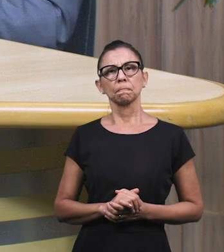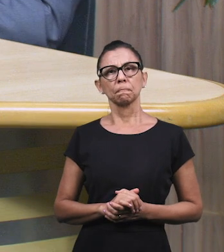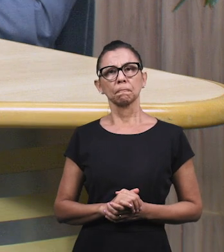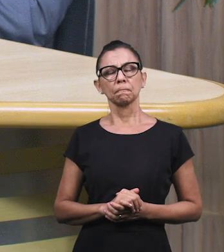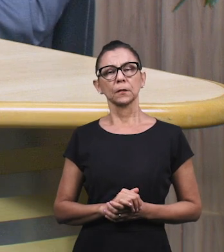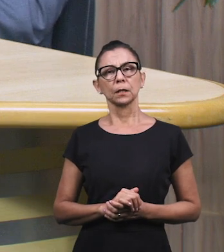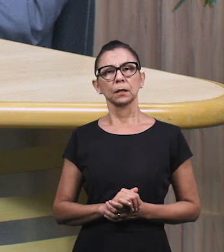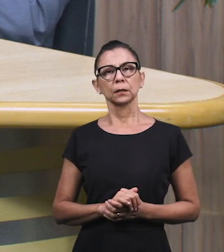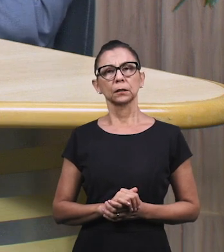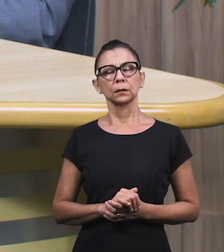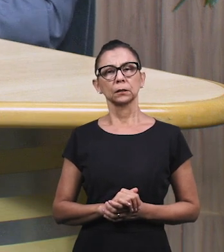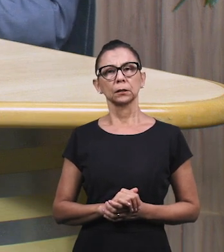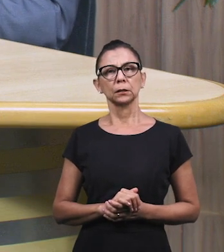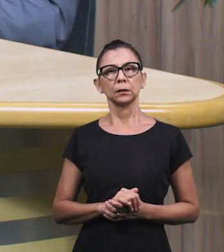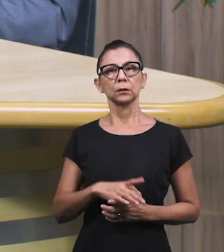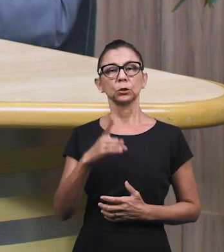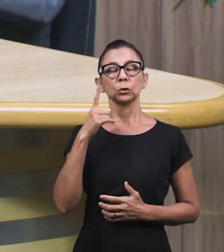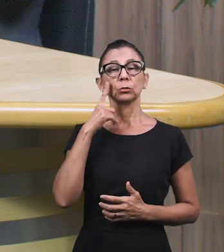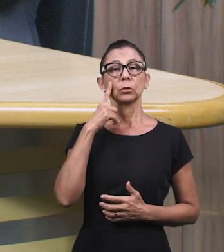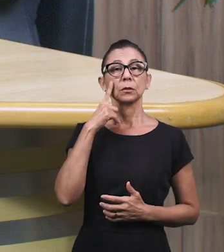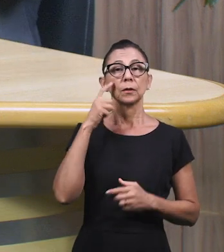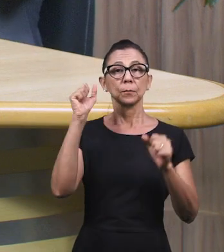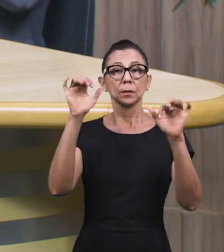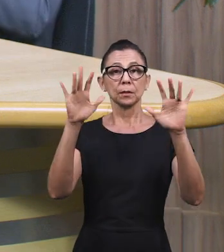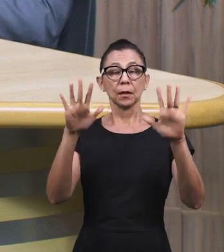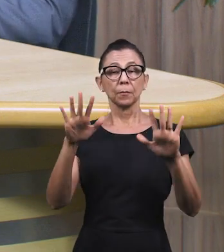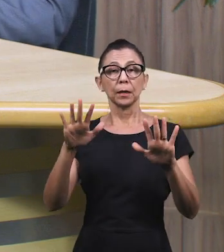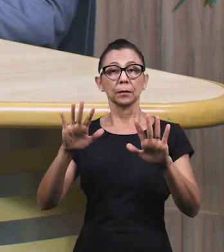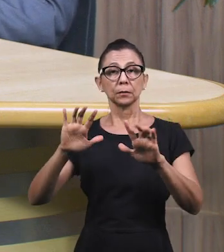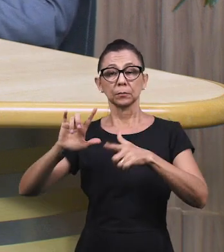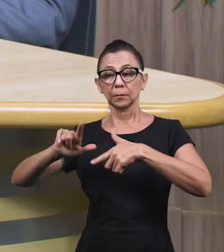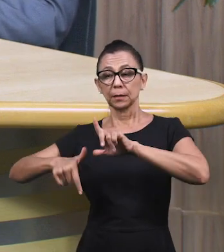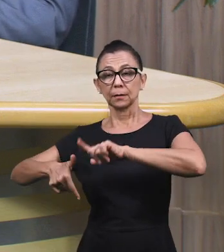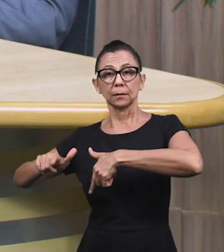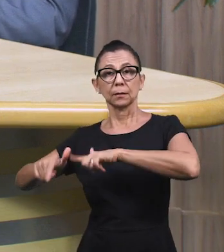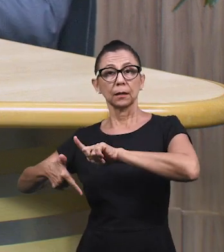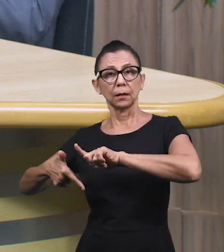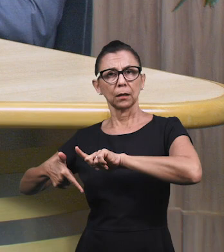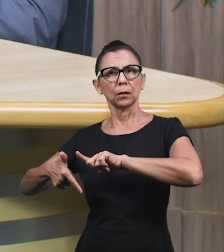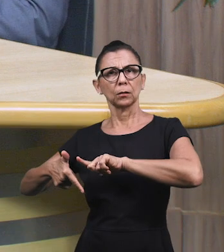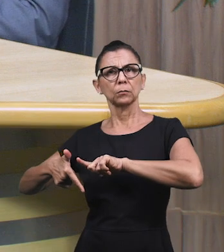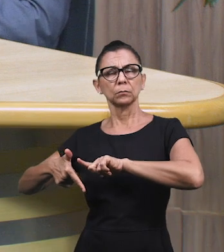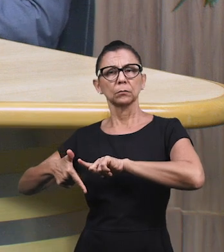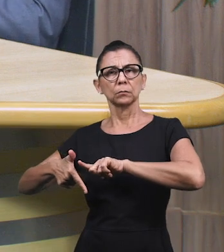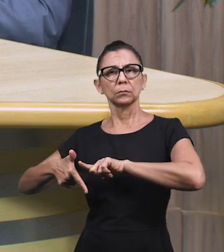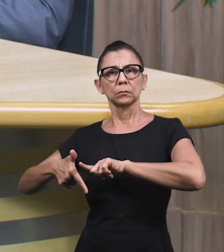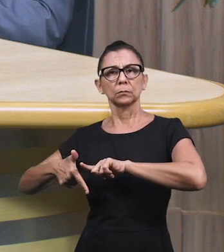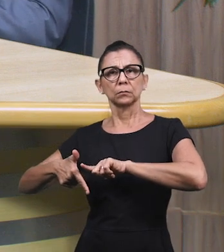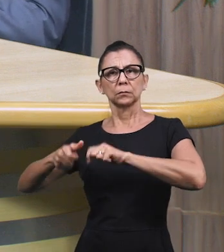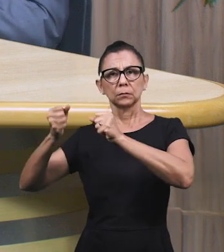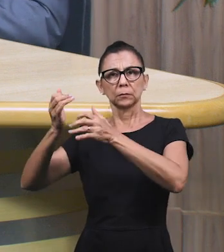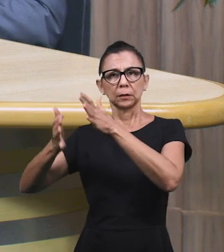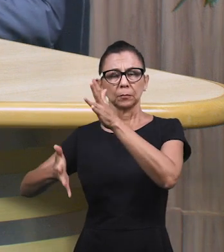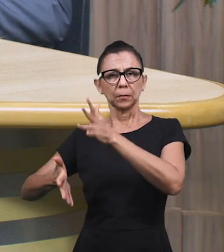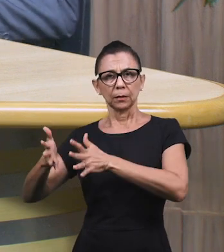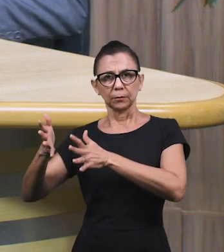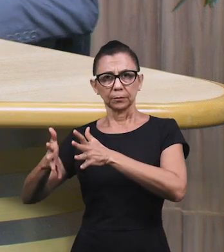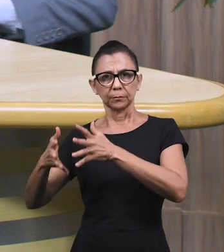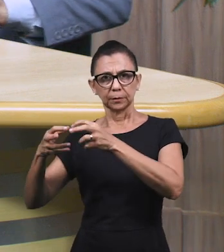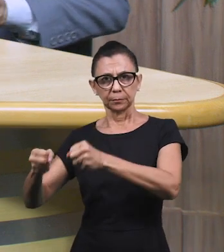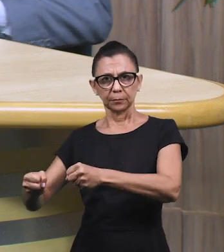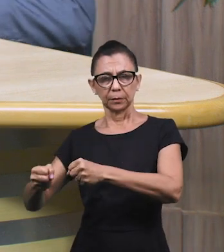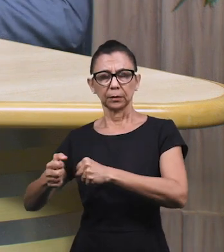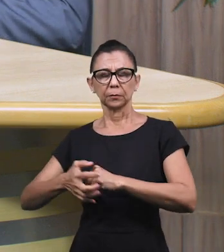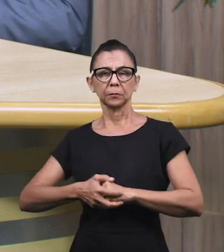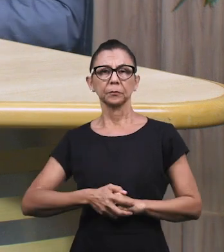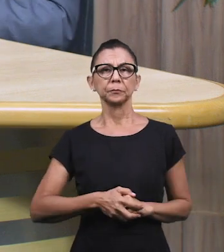aquele tempo a revelação do Senhor, a bênção completa que Israel recebia. Então, mostrar o seguinte: então, quando nós